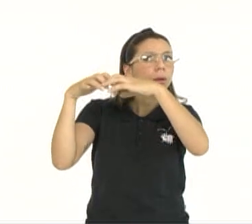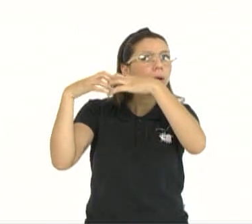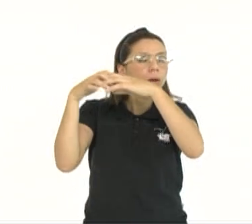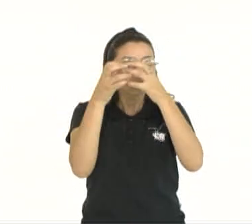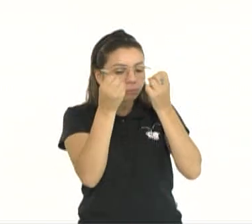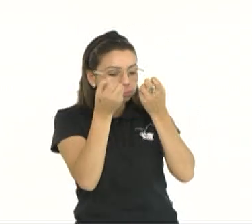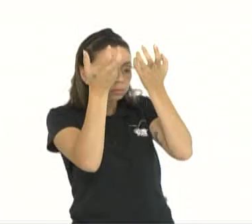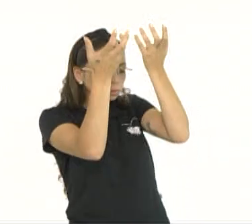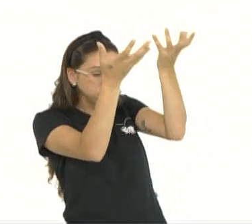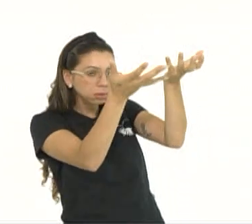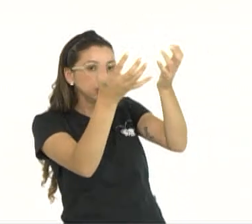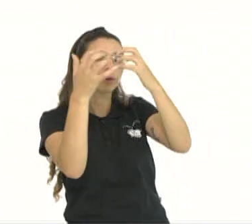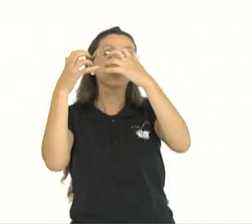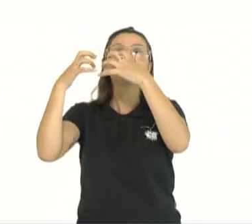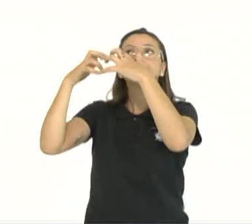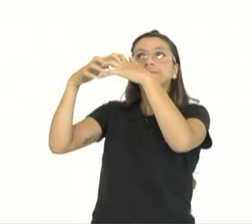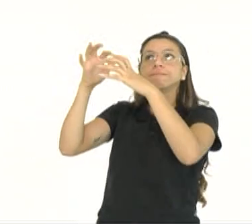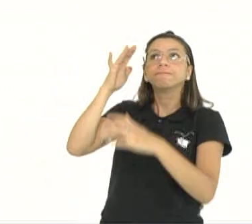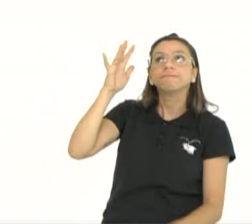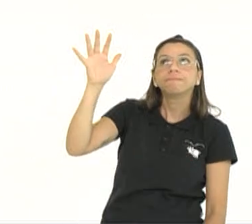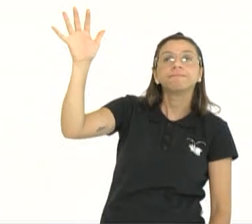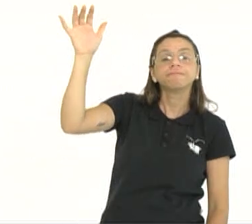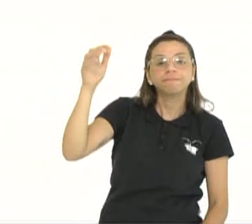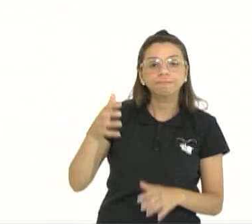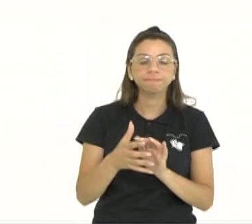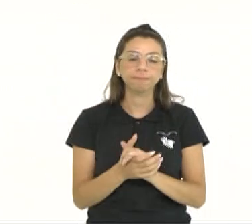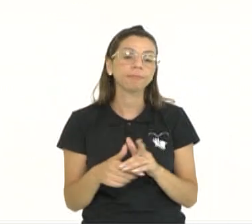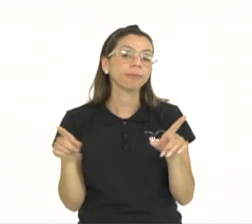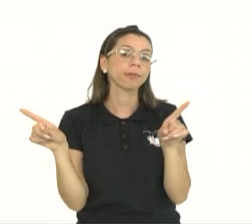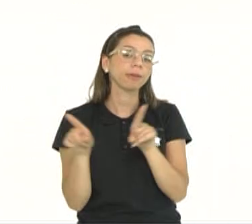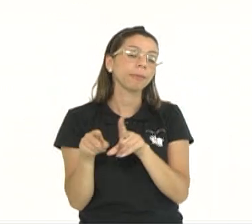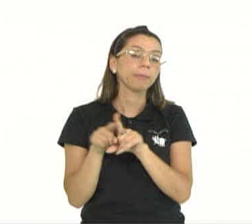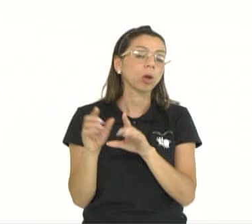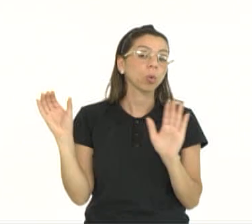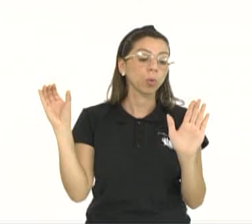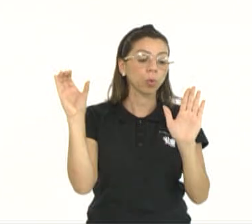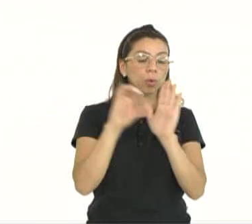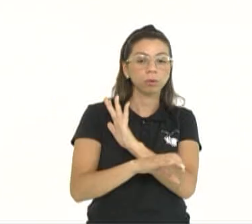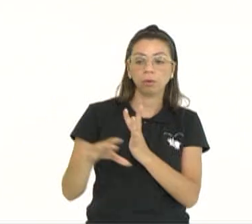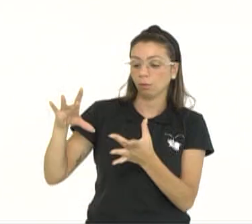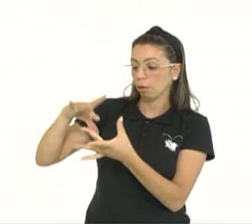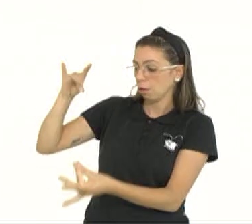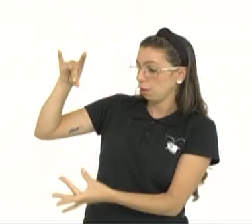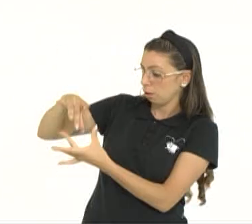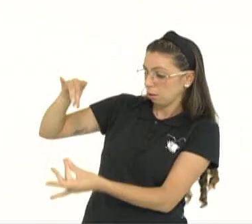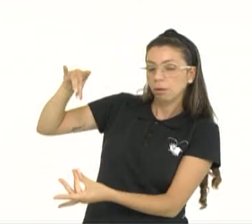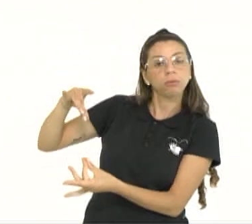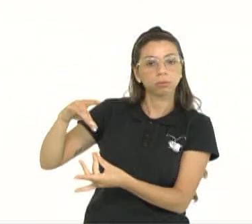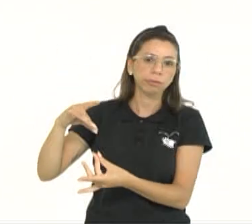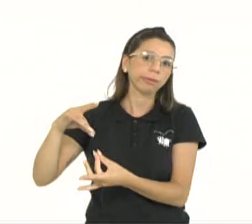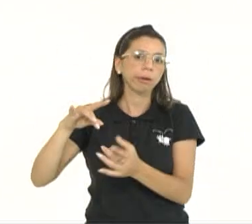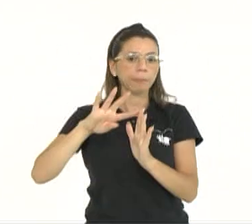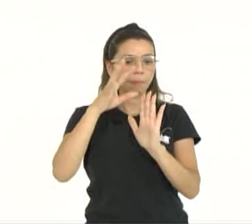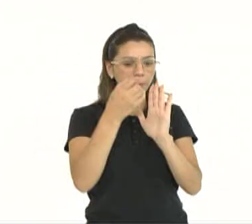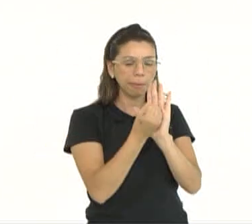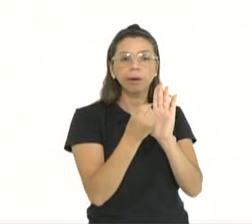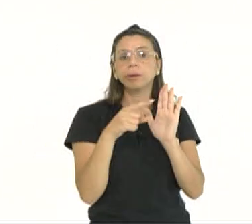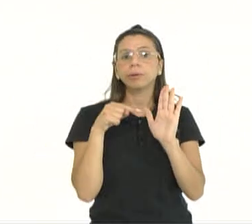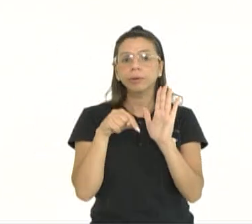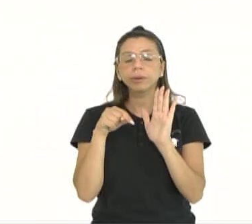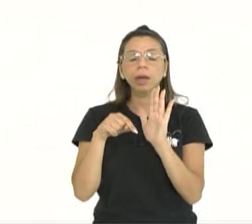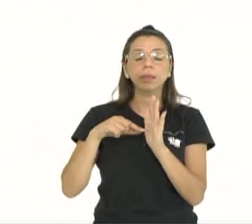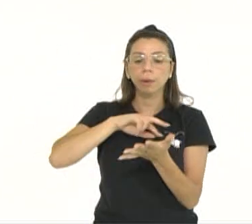né? Pensar. E eles acabaram tendo conceitos abstratos. Existem indícios, né, de